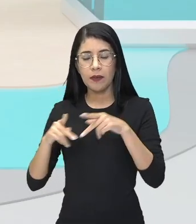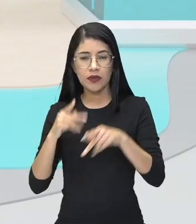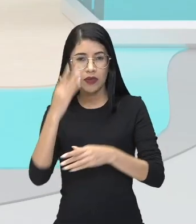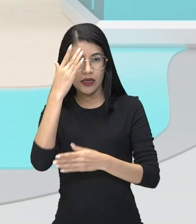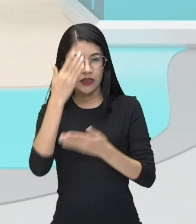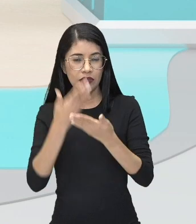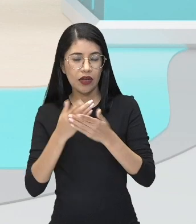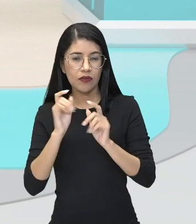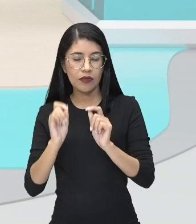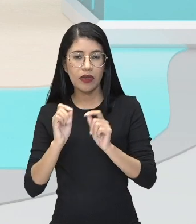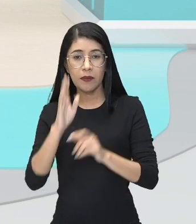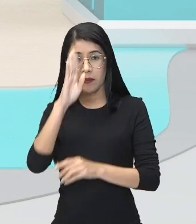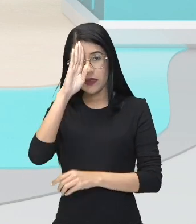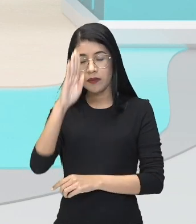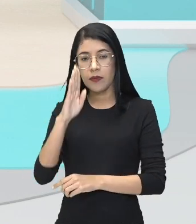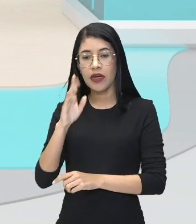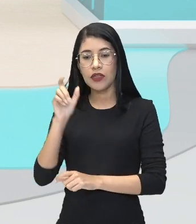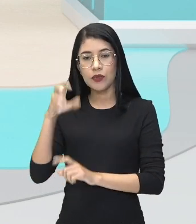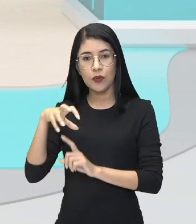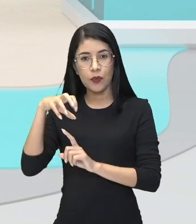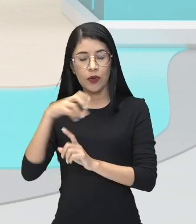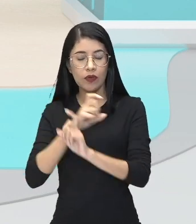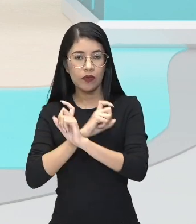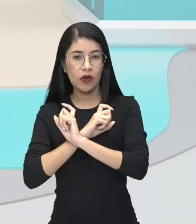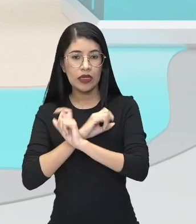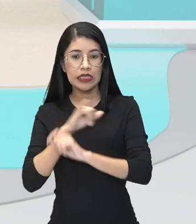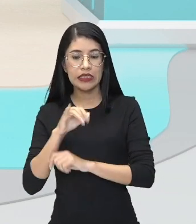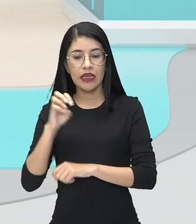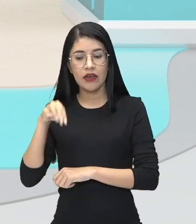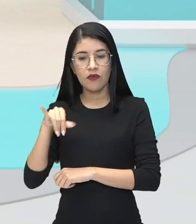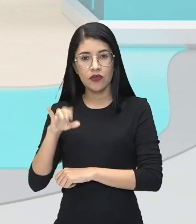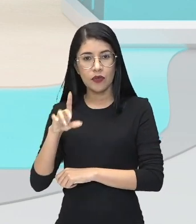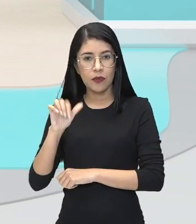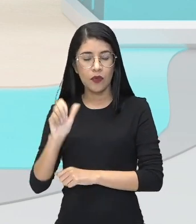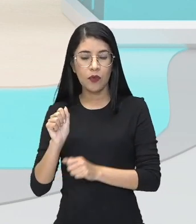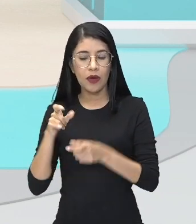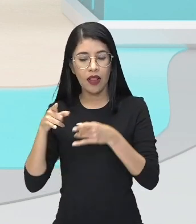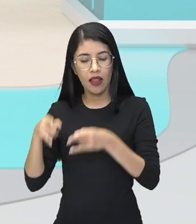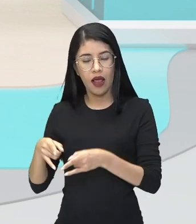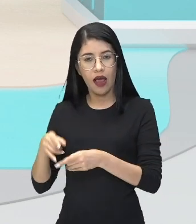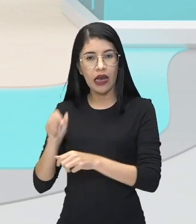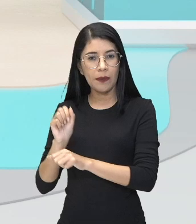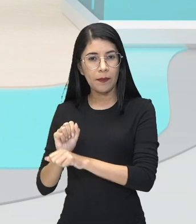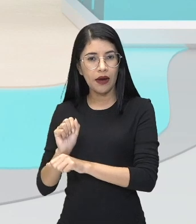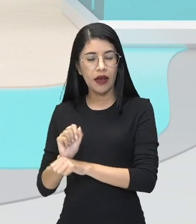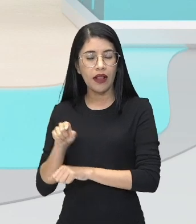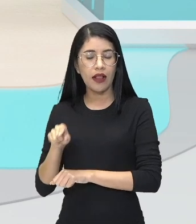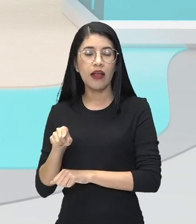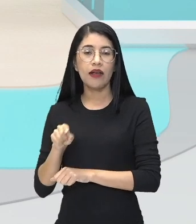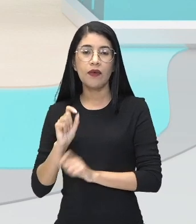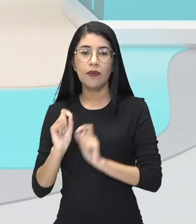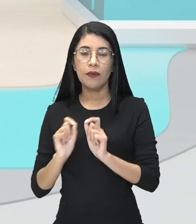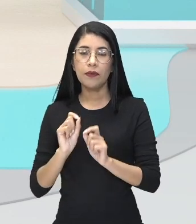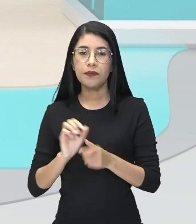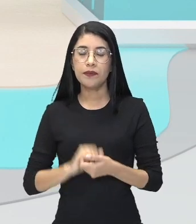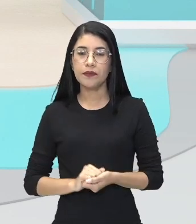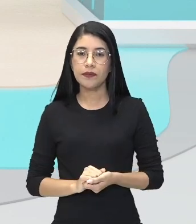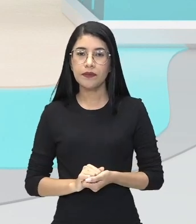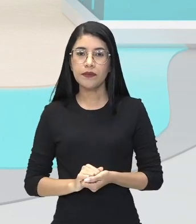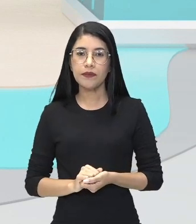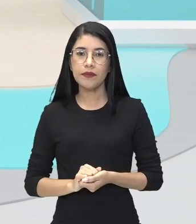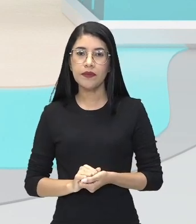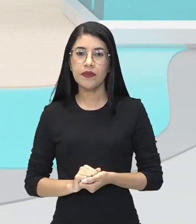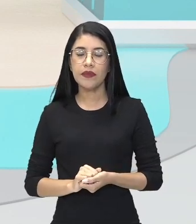acreditava, principalmente o faraó, se ele fosse mumificado, se ele fosse guardar a questão, vamos